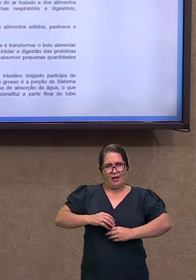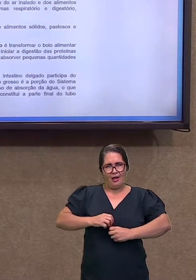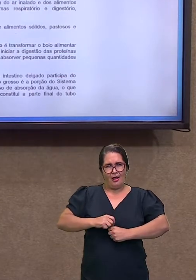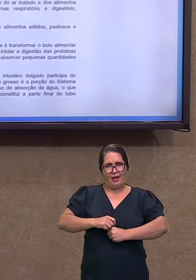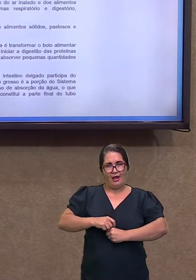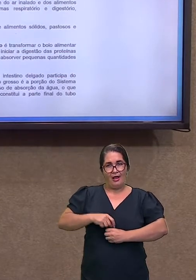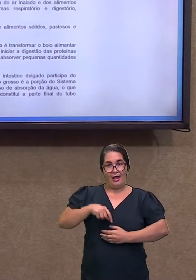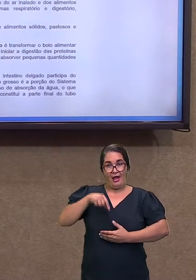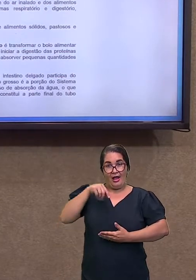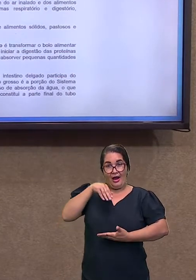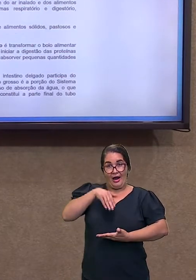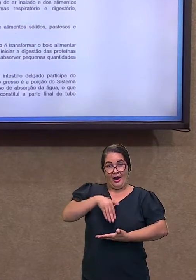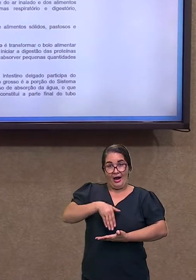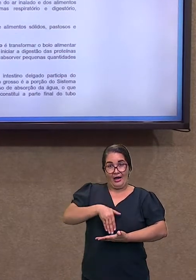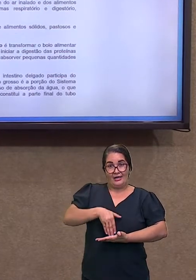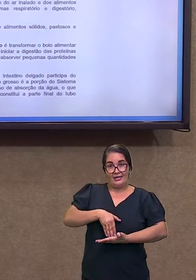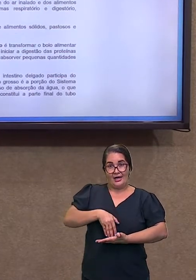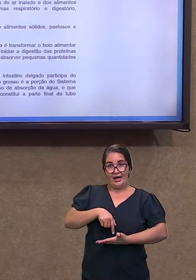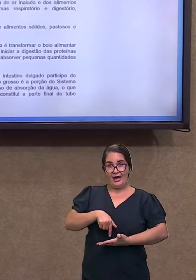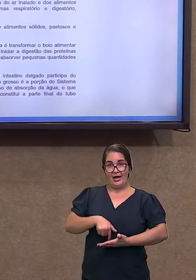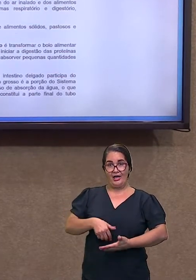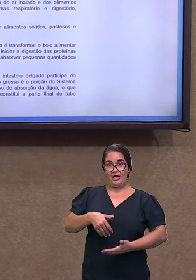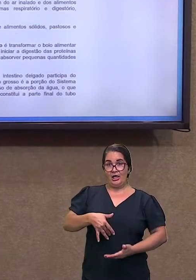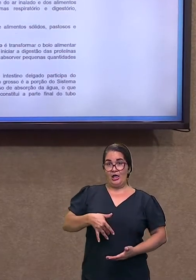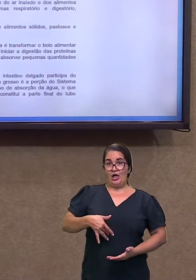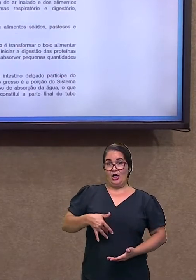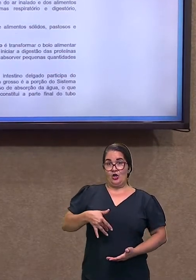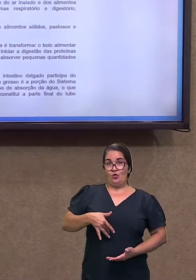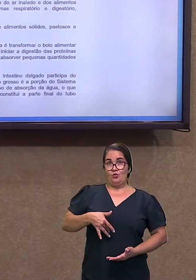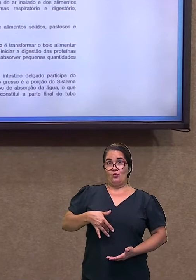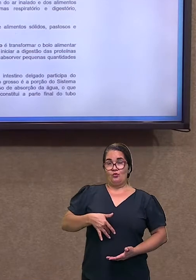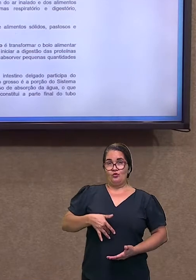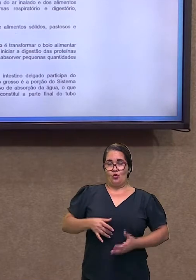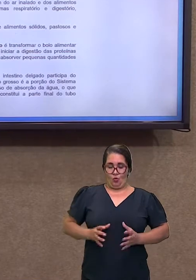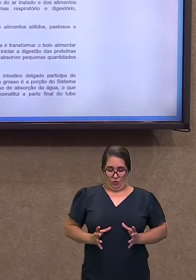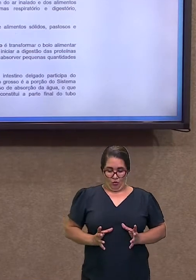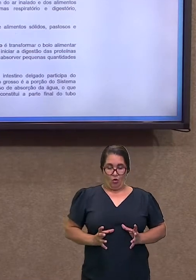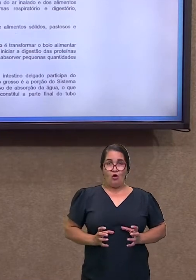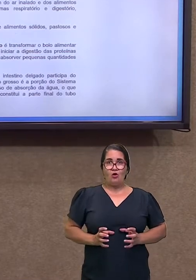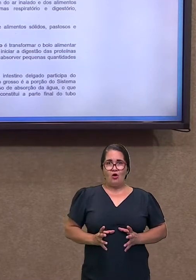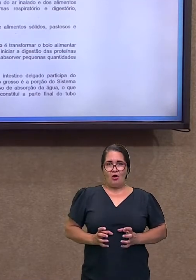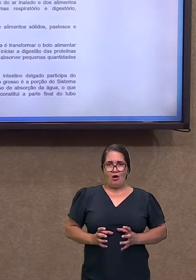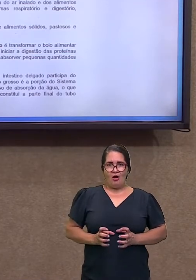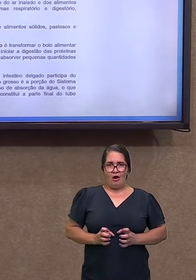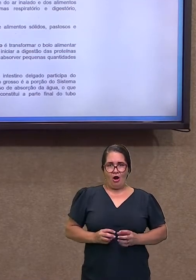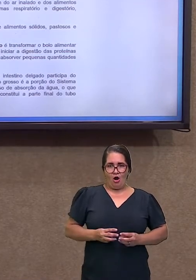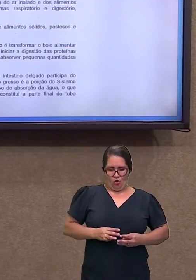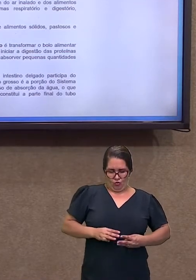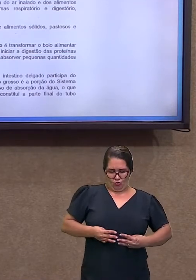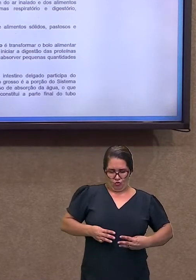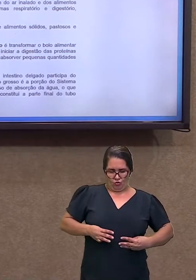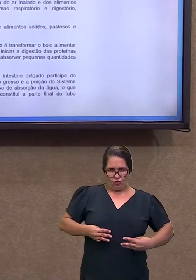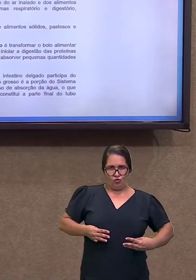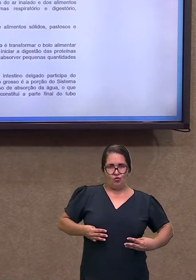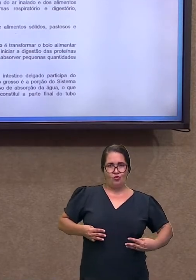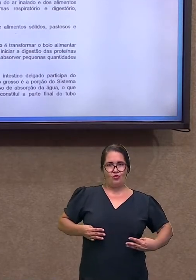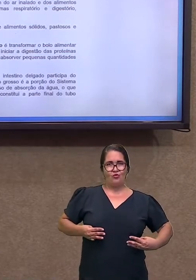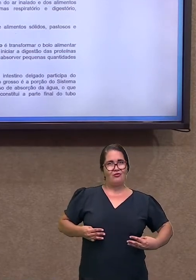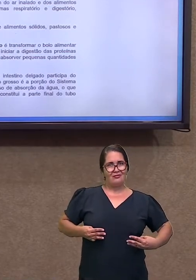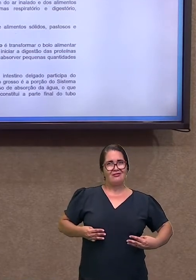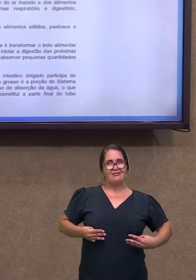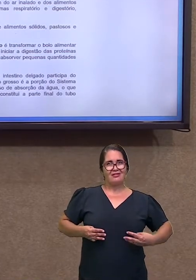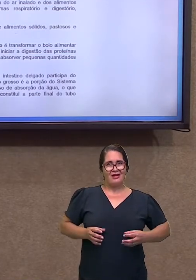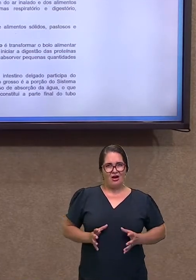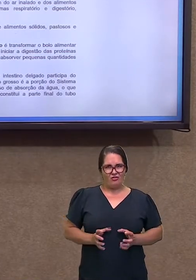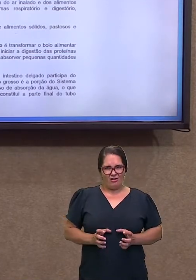de apertar ali o bolo alimentar e empurrá-lo durante o trato também vai diminuindo a condição